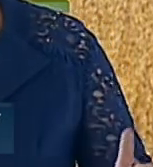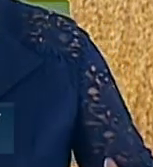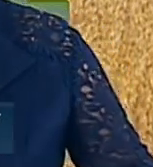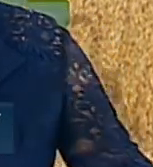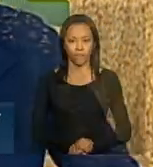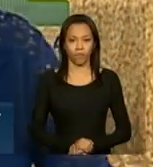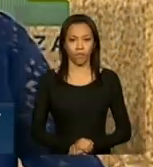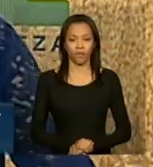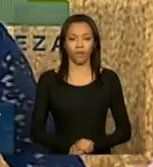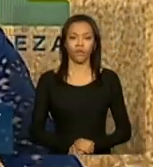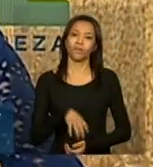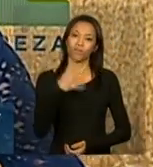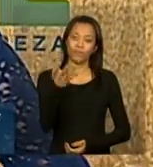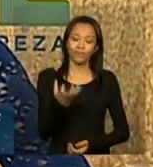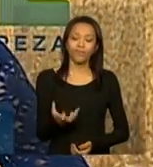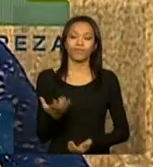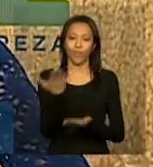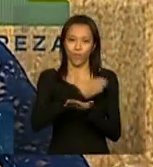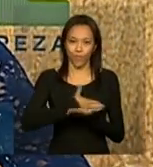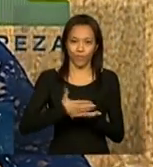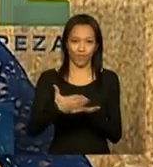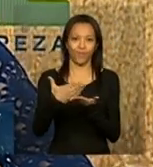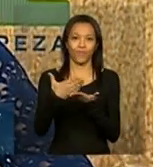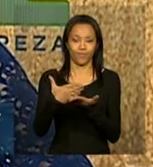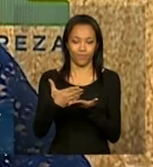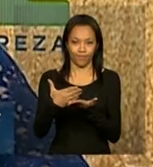Eu queria iniciar